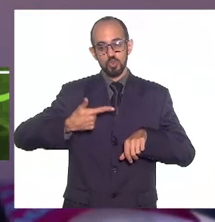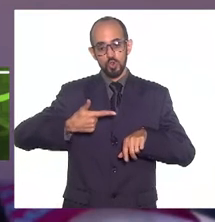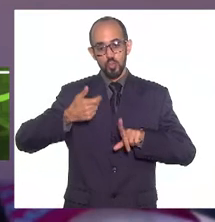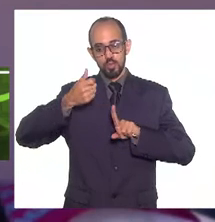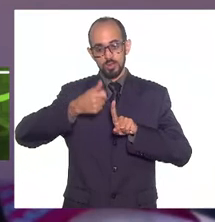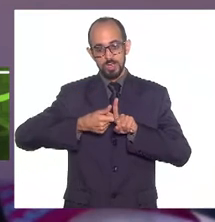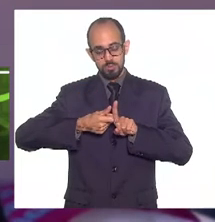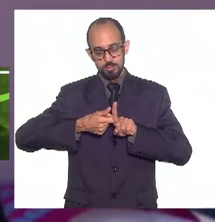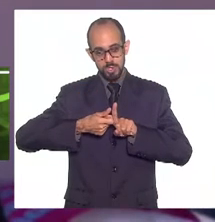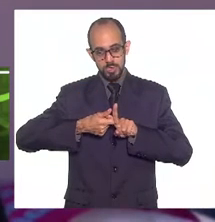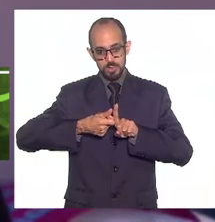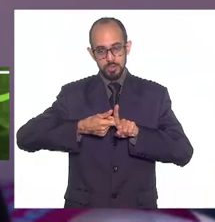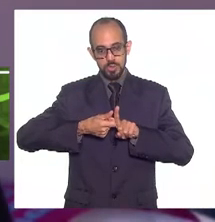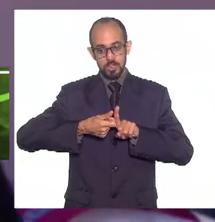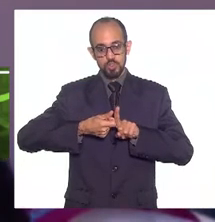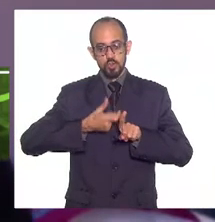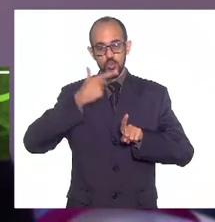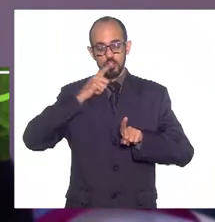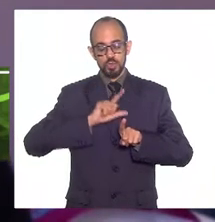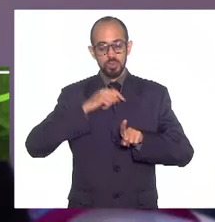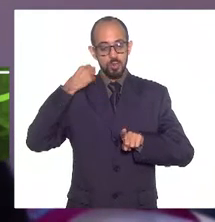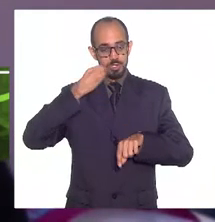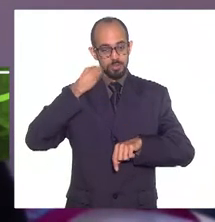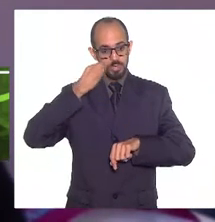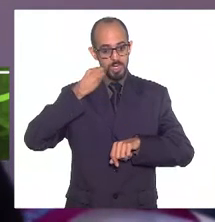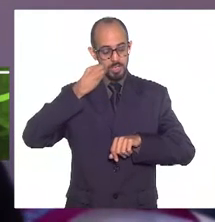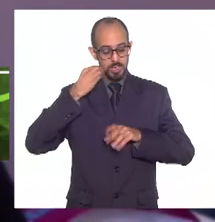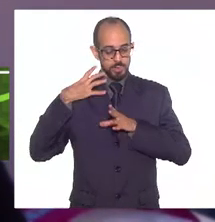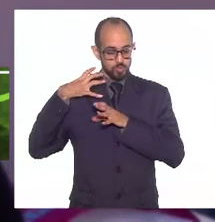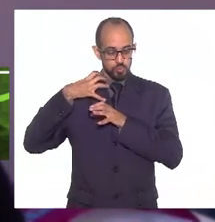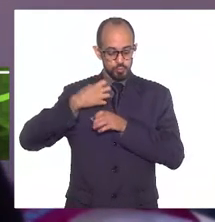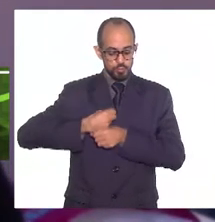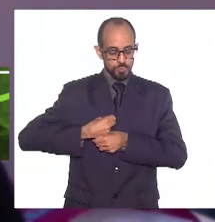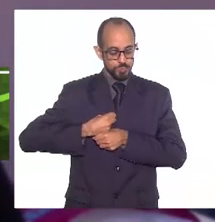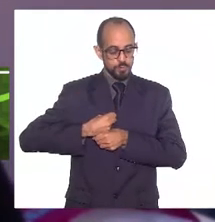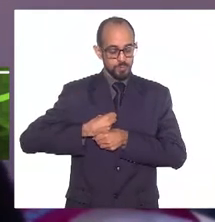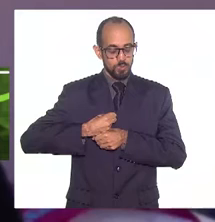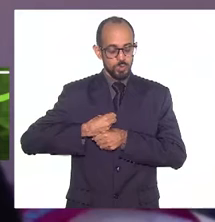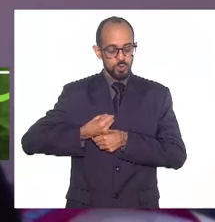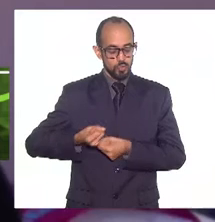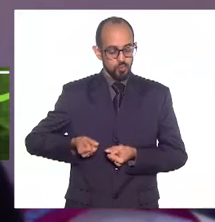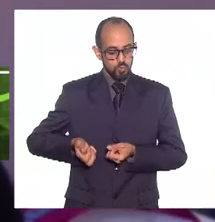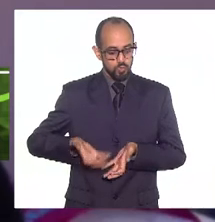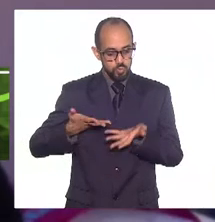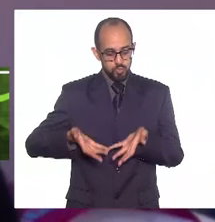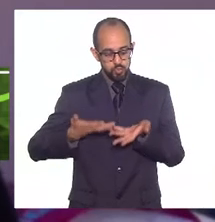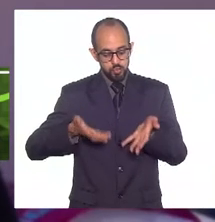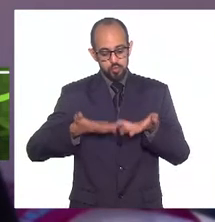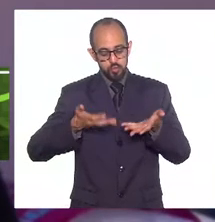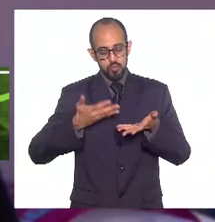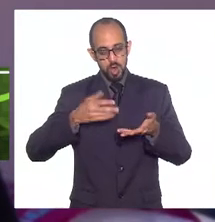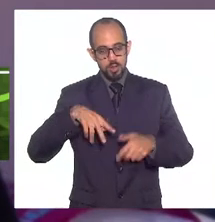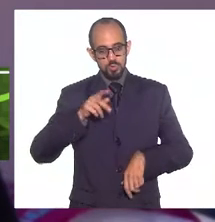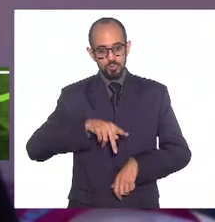conseguimos com a experiência acumulada estimular professores